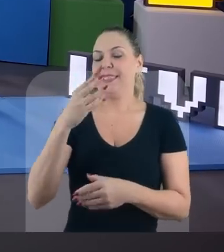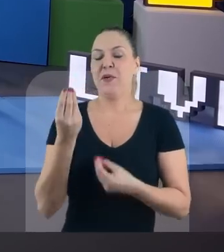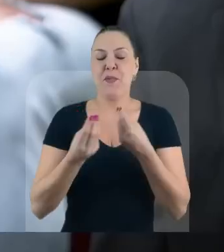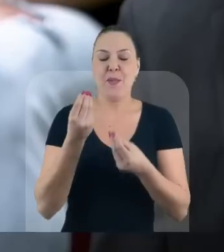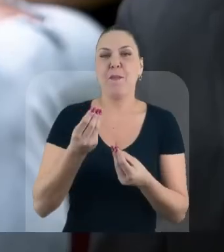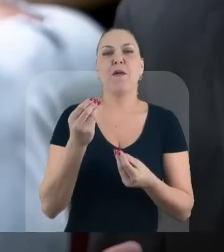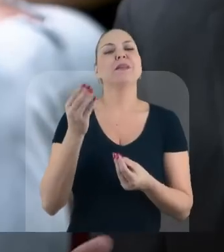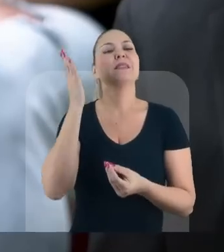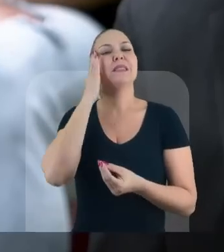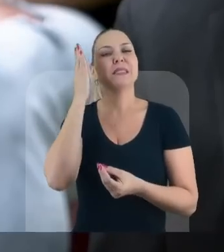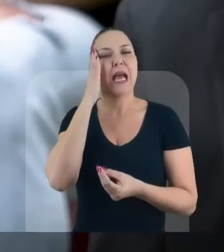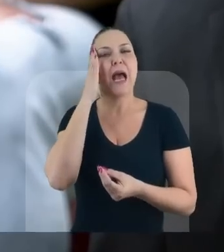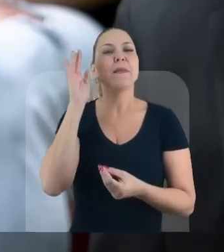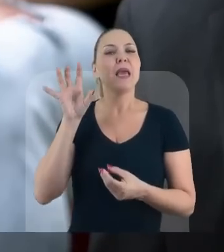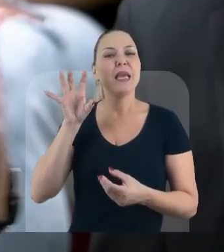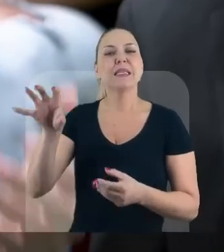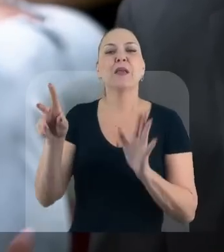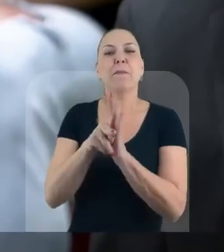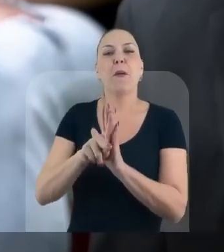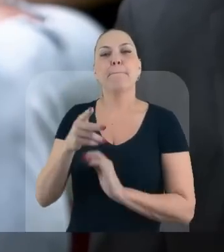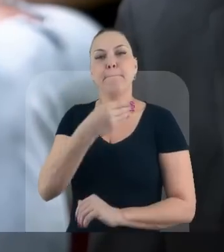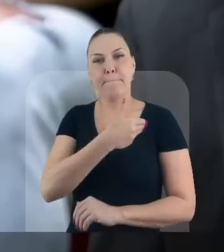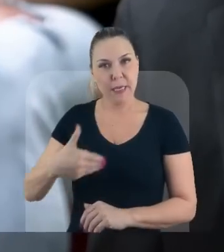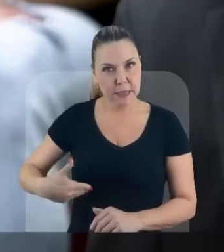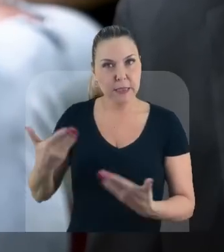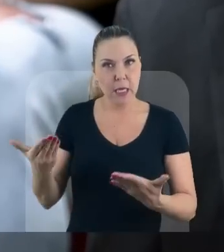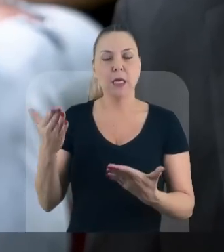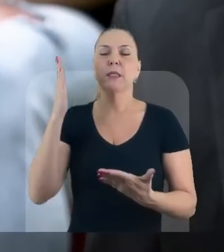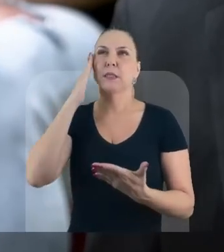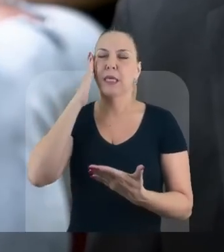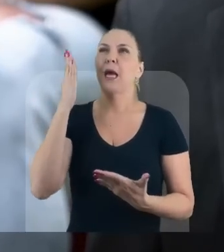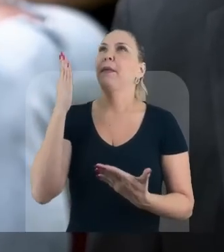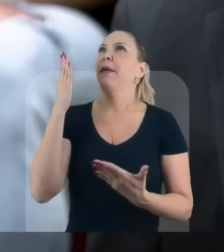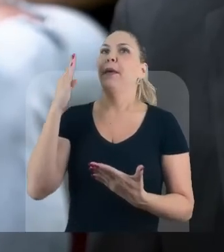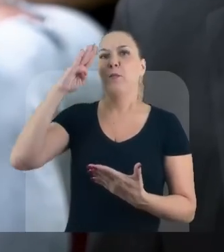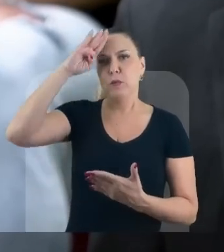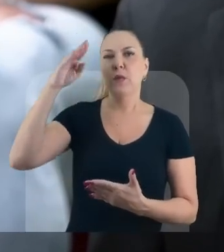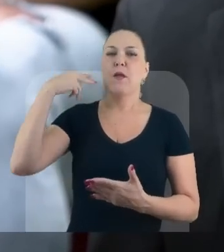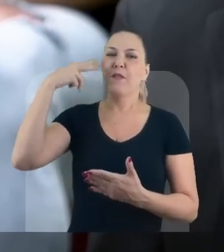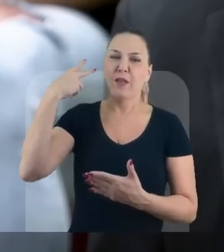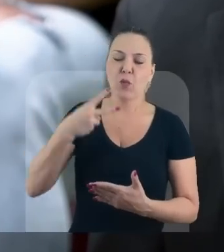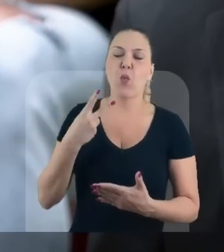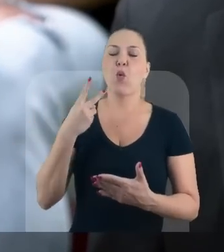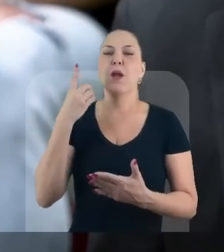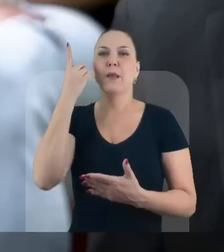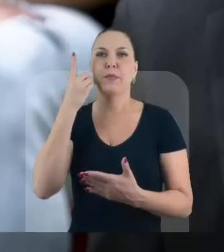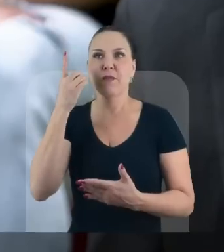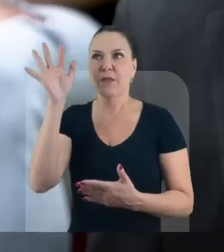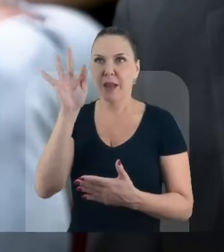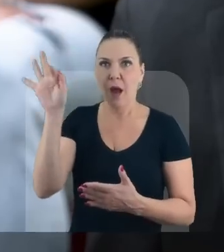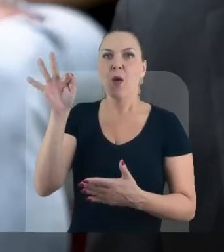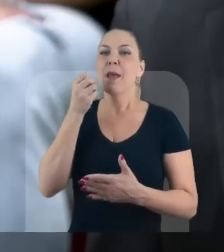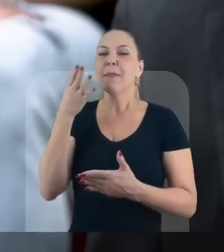que é um estado que é do presidente, mesmo ele não ter nascido lá, mas é a casa dele, né? Foi vereador, deputado federal. E é um lugar onde ele é